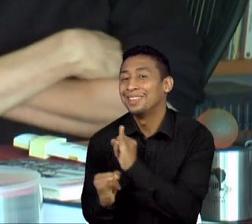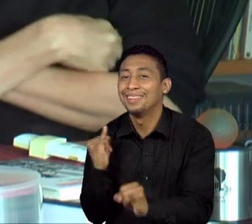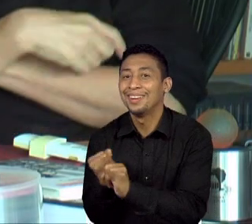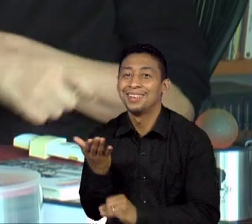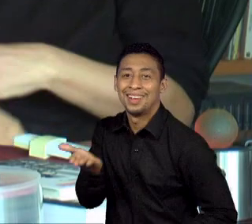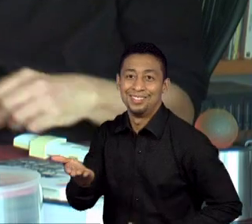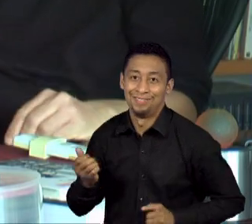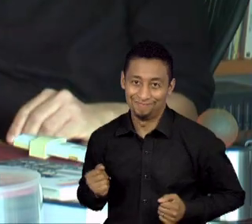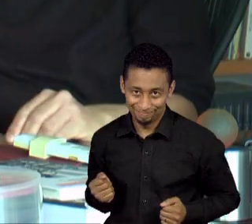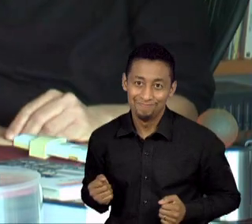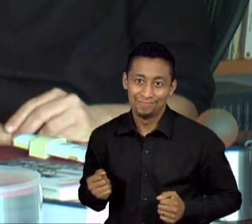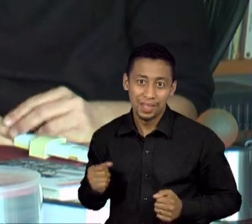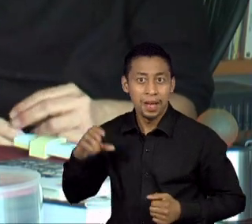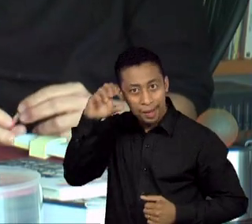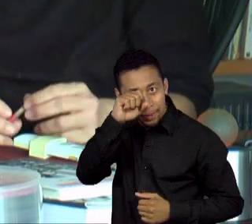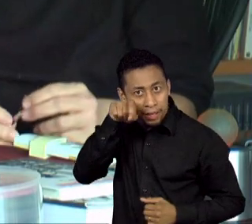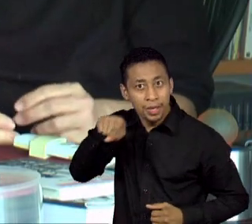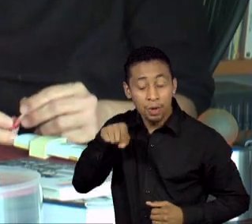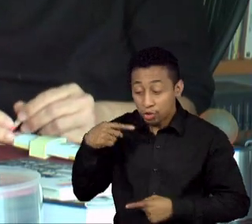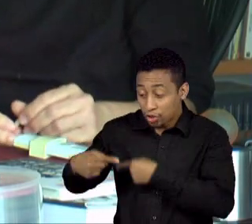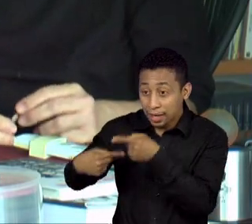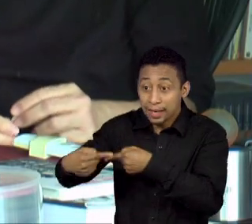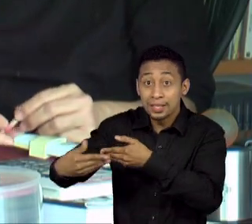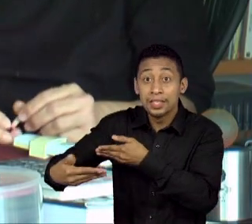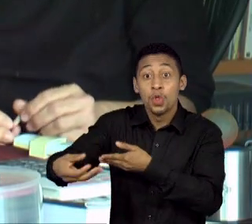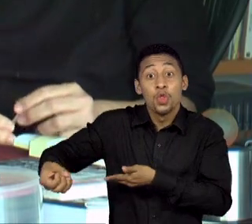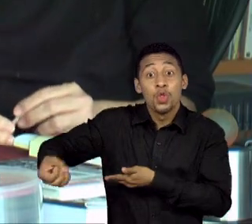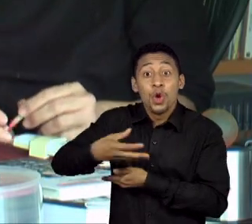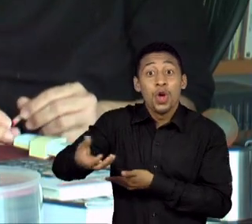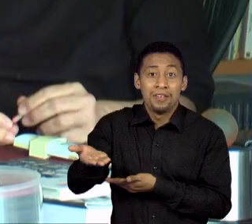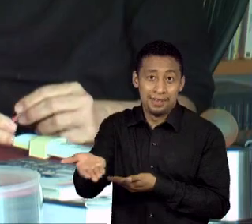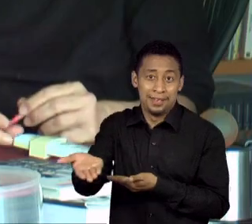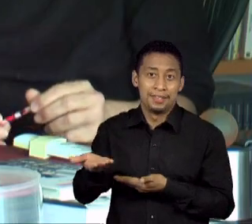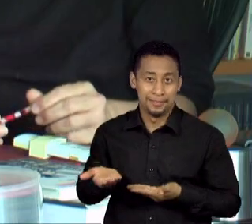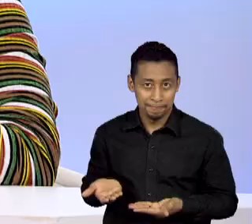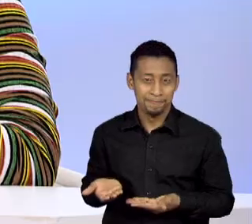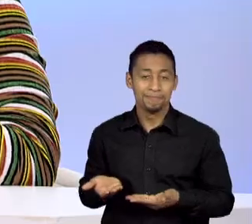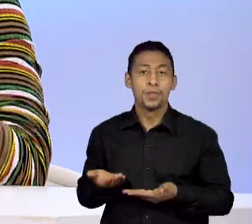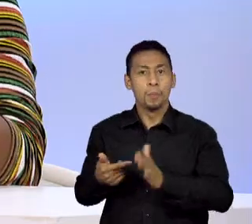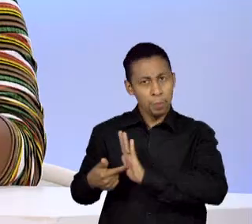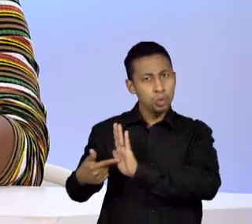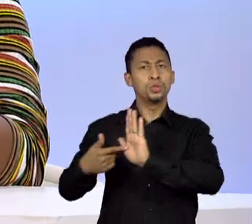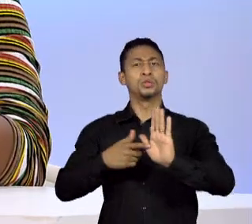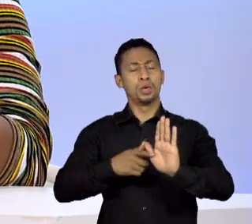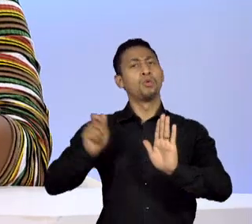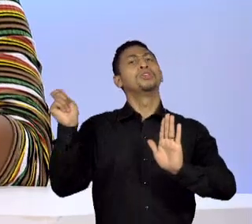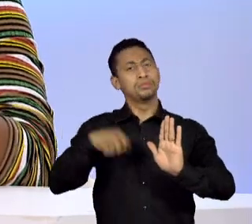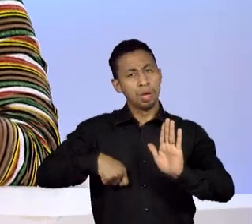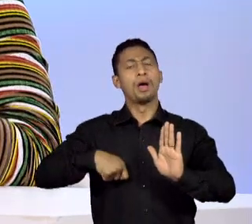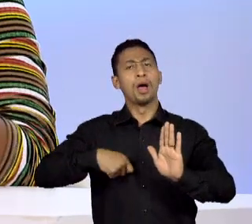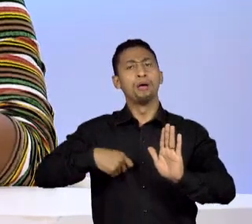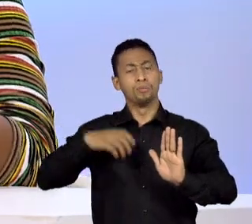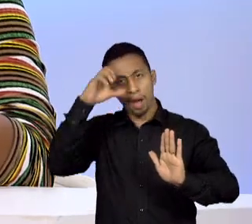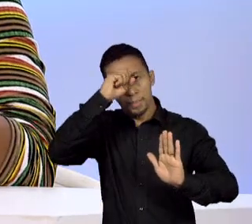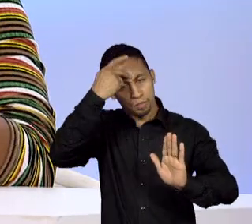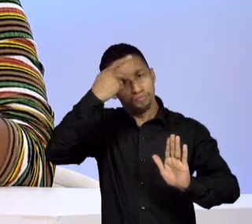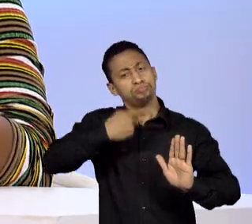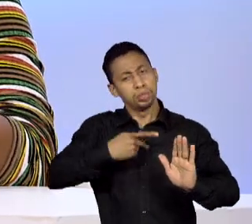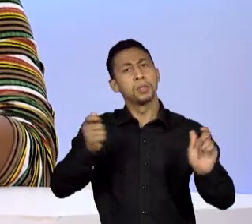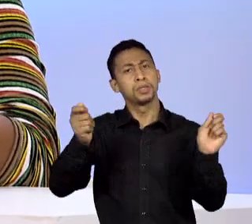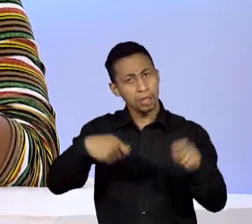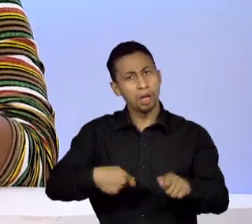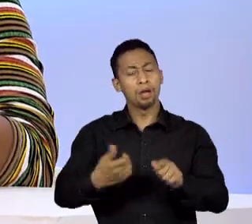revolução, né, uma nova geração que está vindo aí, né, mostrando que é possível, sim, ser artista,